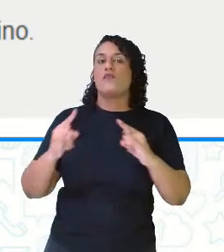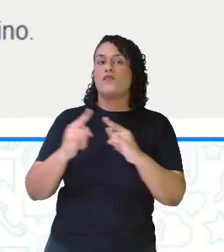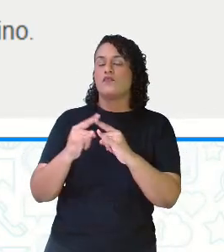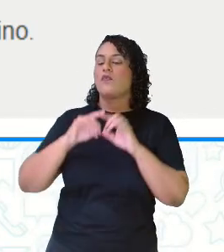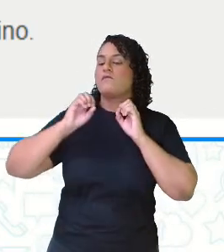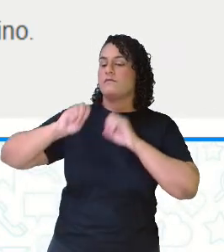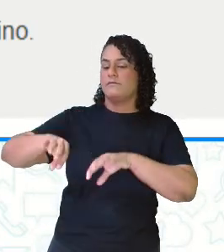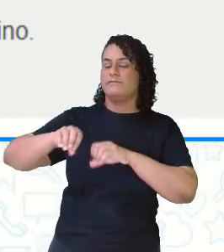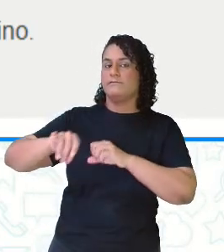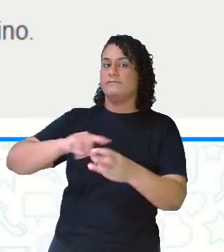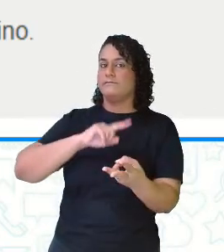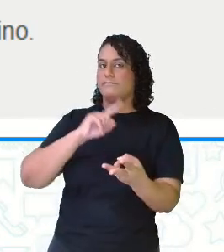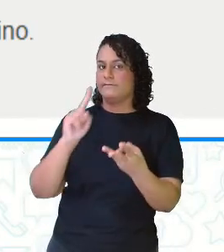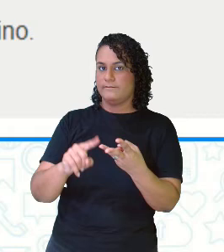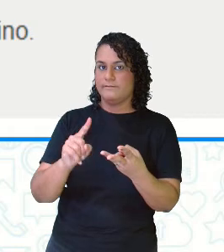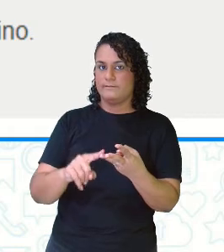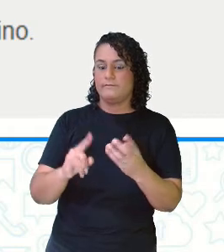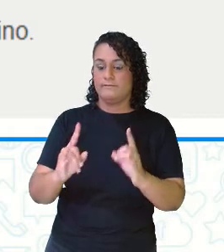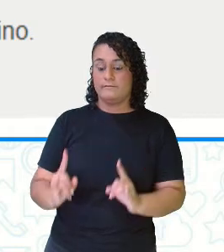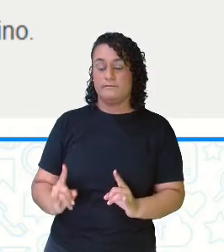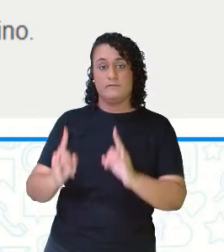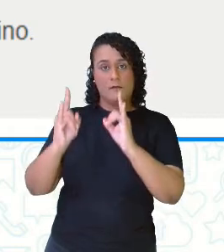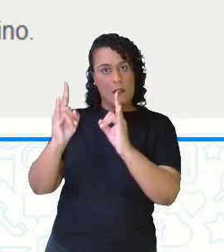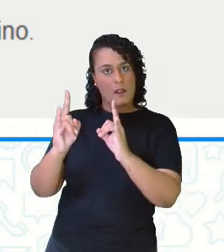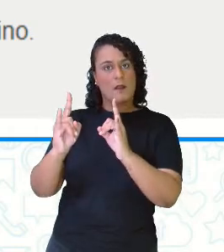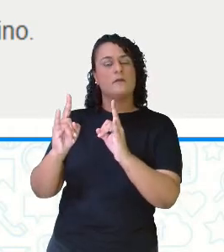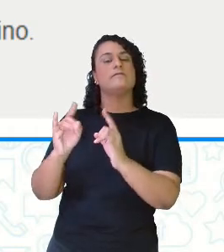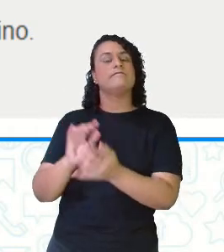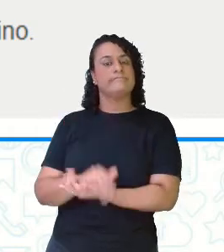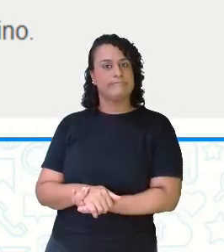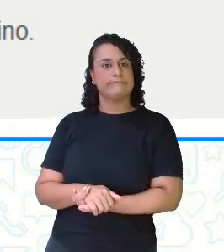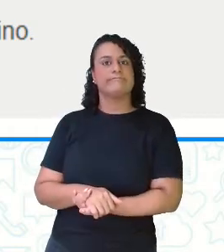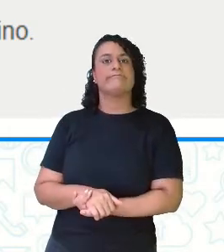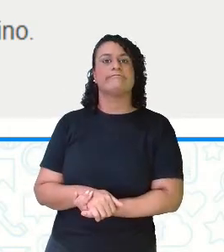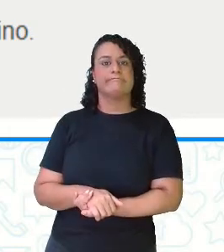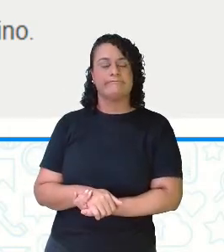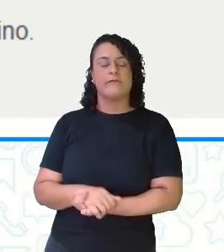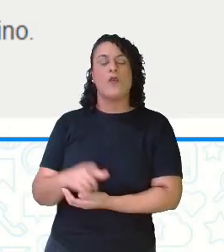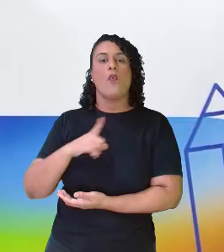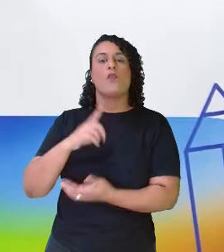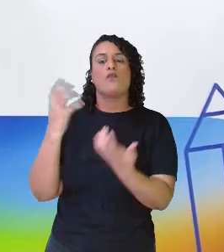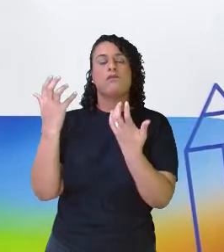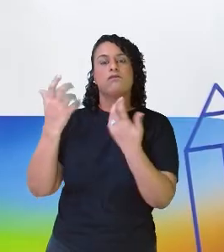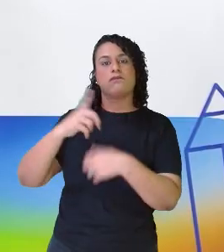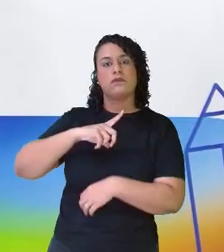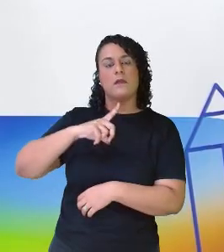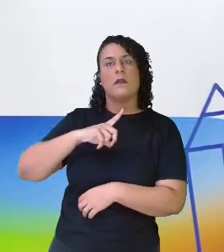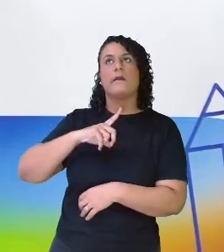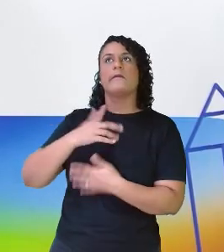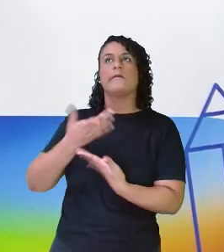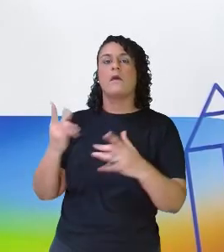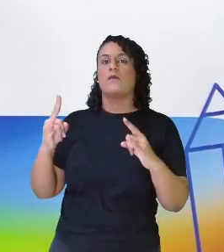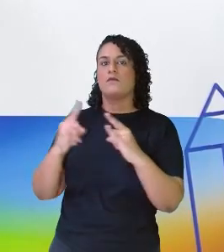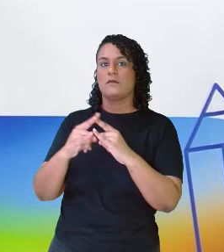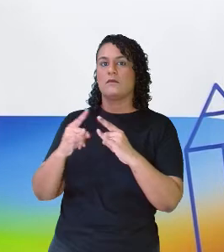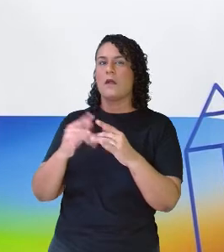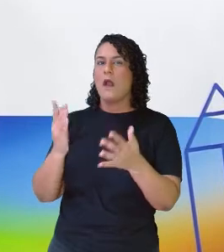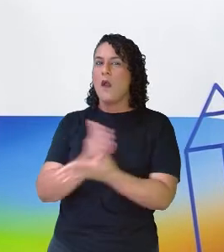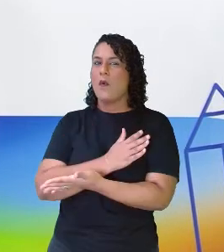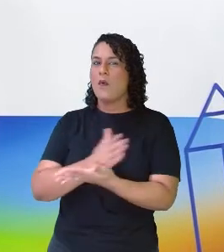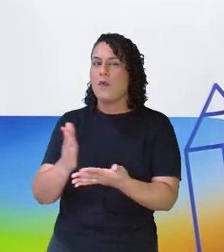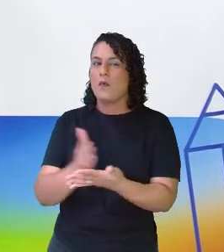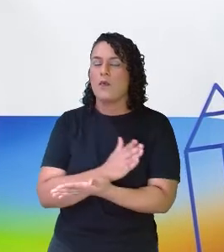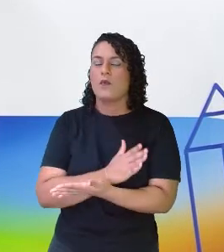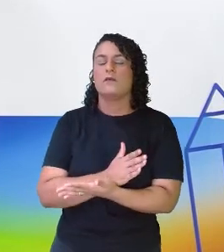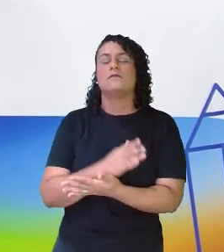ensino. Terceiro, prédio onde funciona essa instituição. Então, algum desses significados serve para você quando você